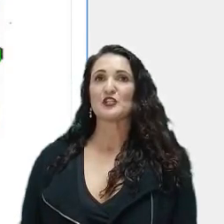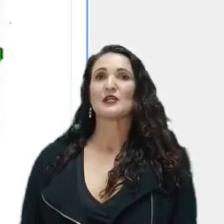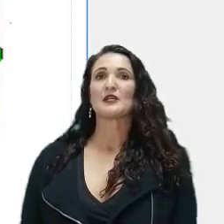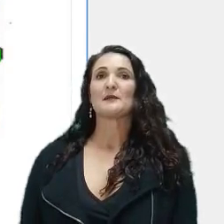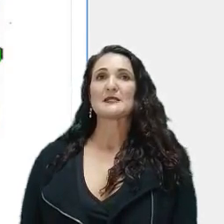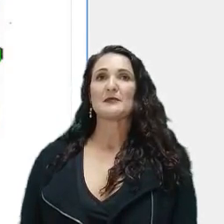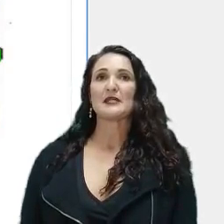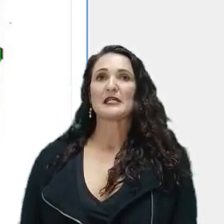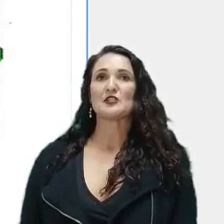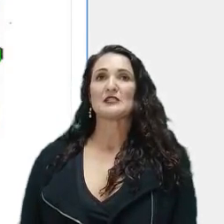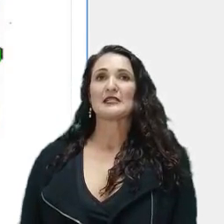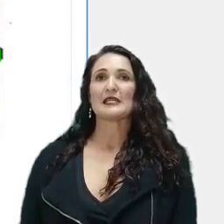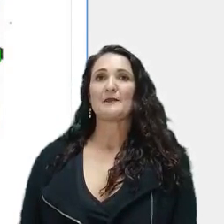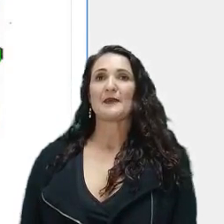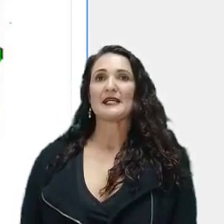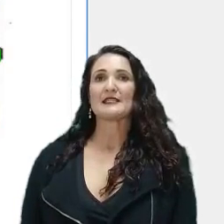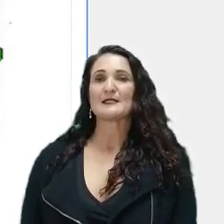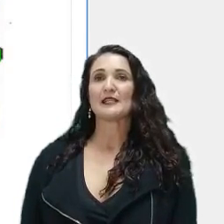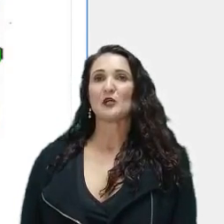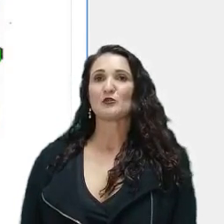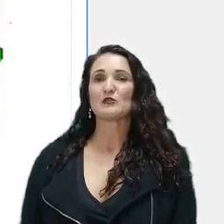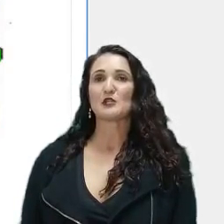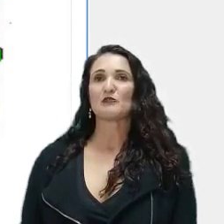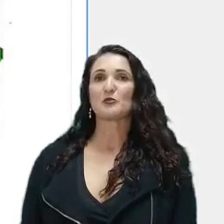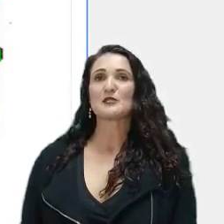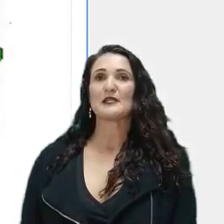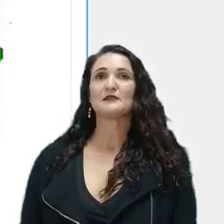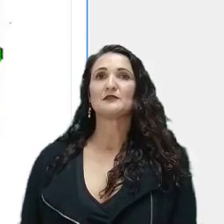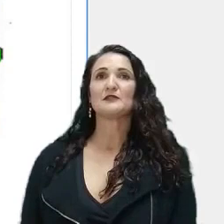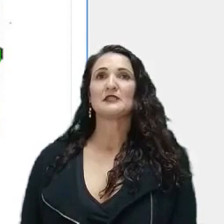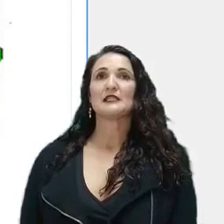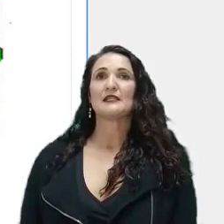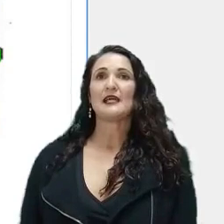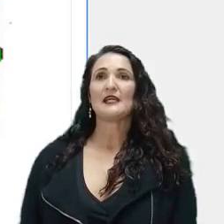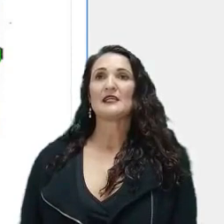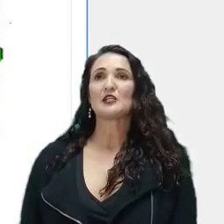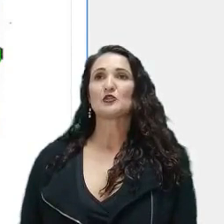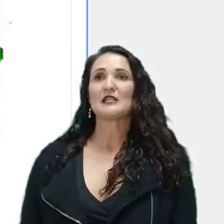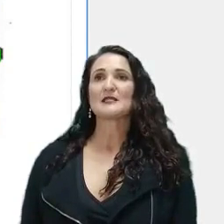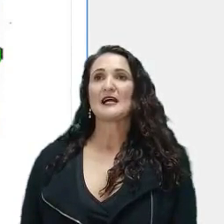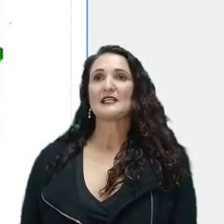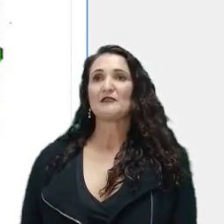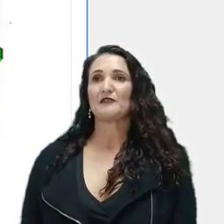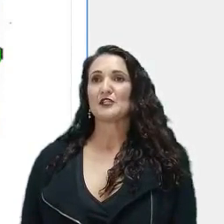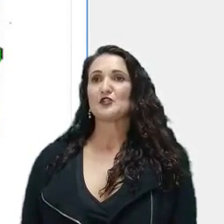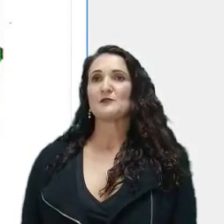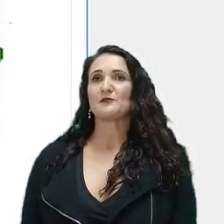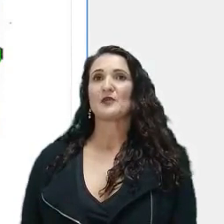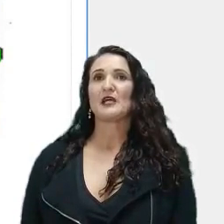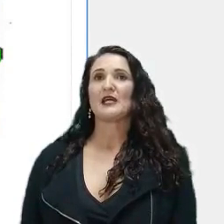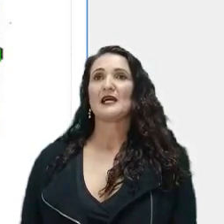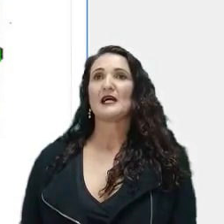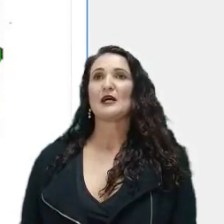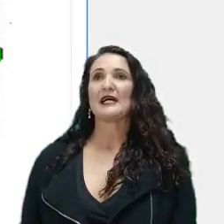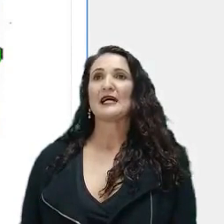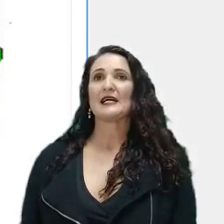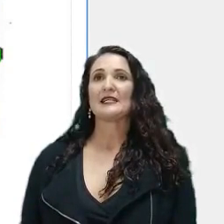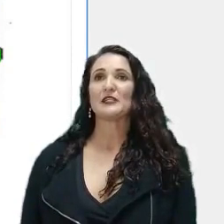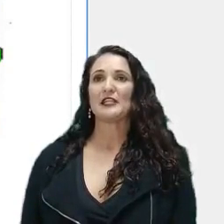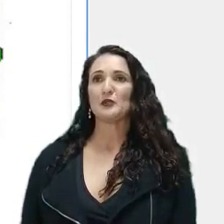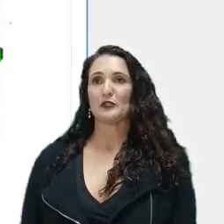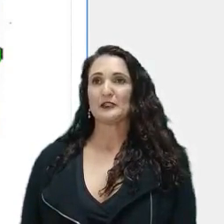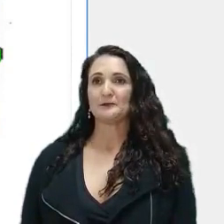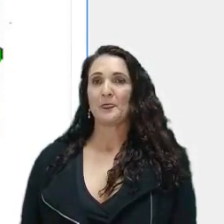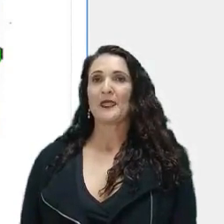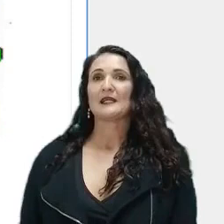região norte. Mas também aqui a gente tem a parte central com 19%, né, e aqui toda essa área verde é a área